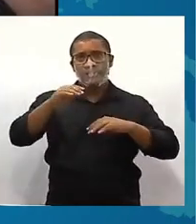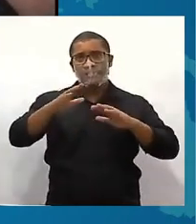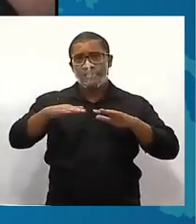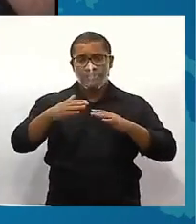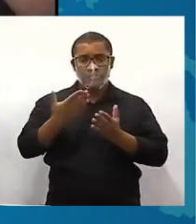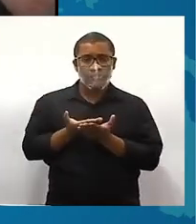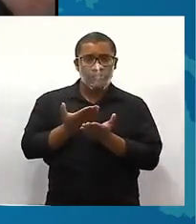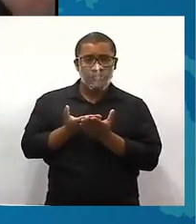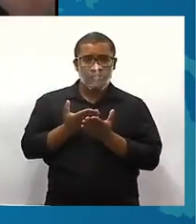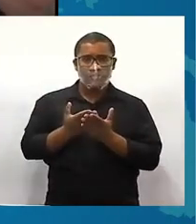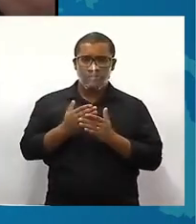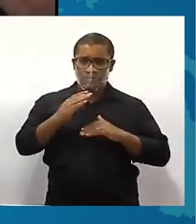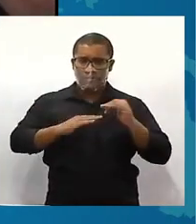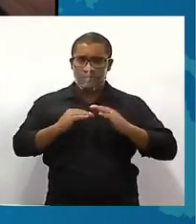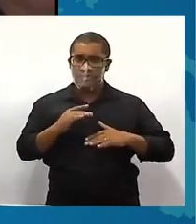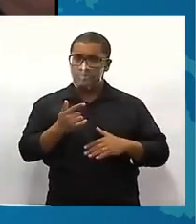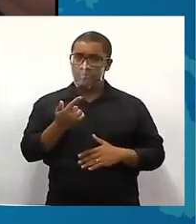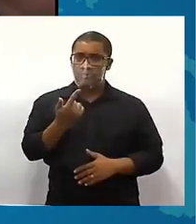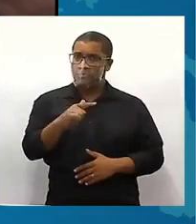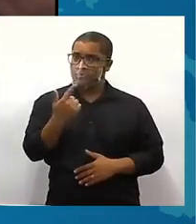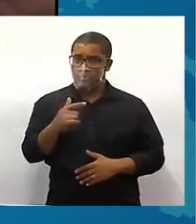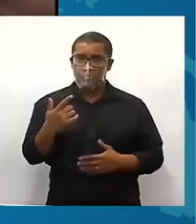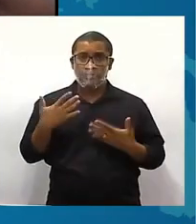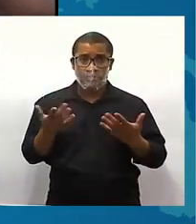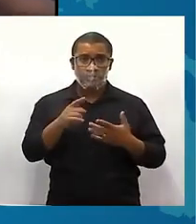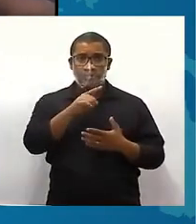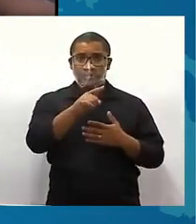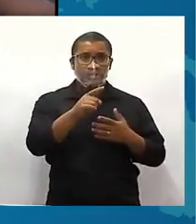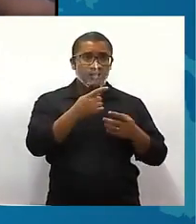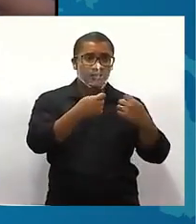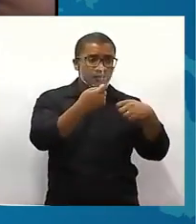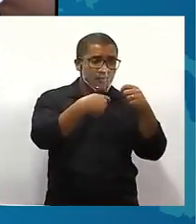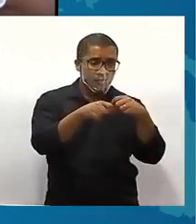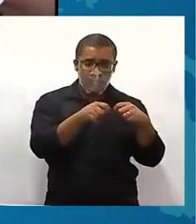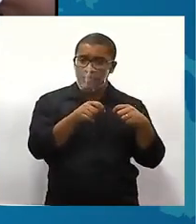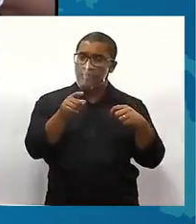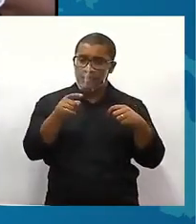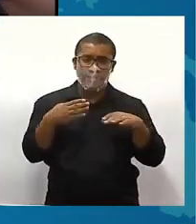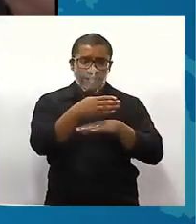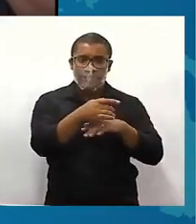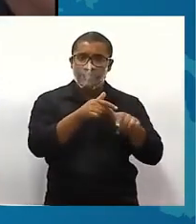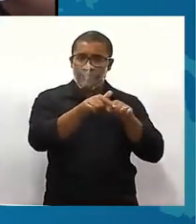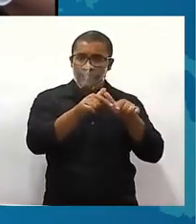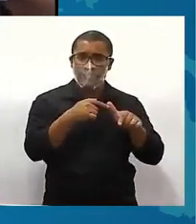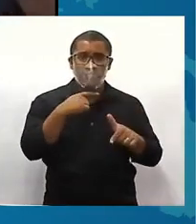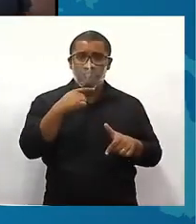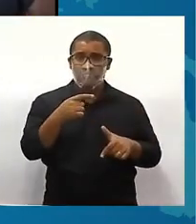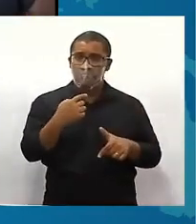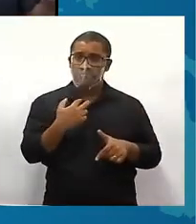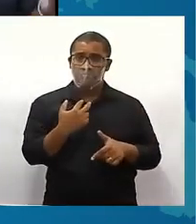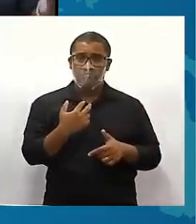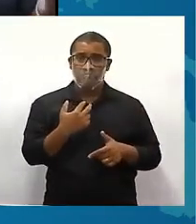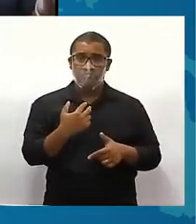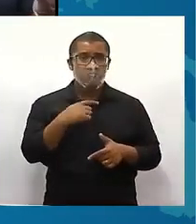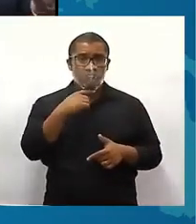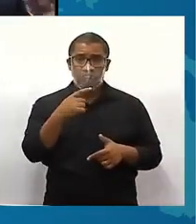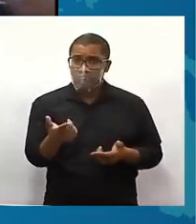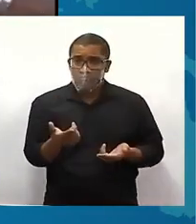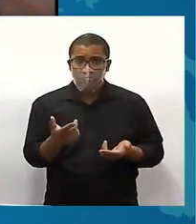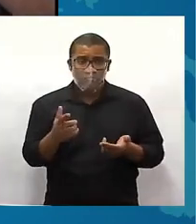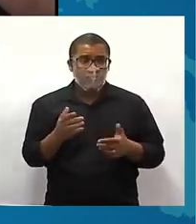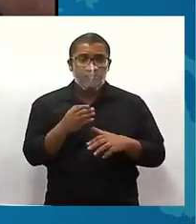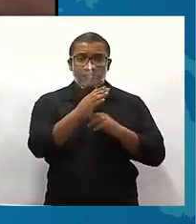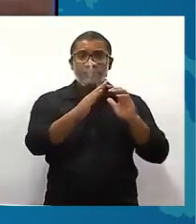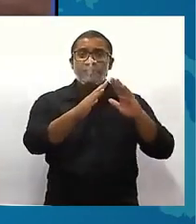não é absorvida pela dinâmica econômica da cidade, ela vai ocupar as áreas de risco. Né? Uma